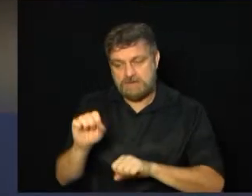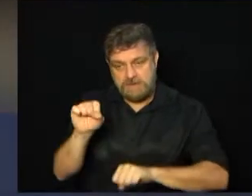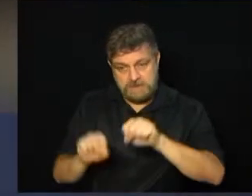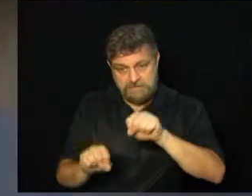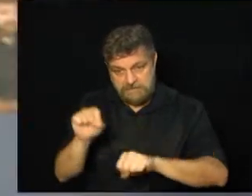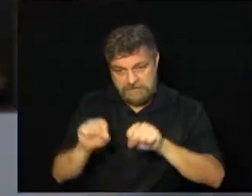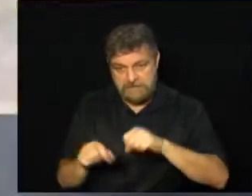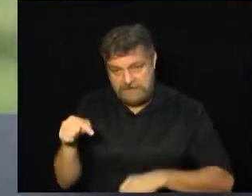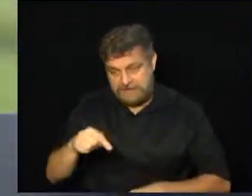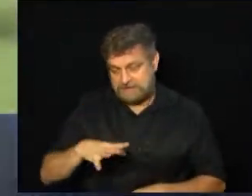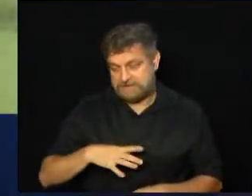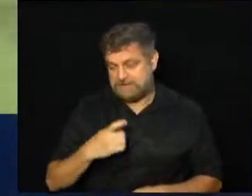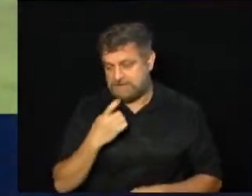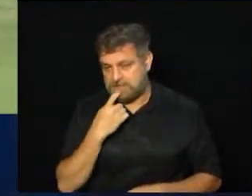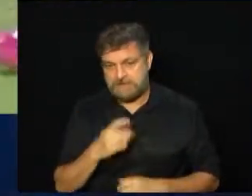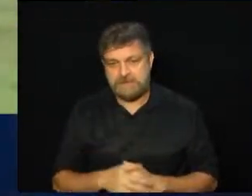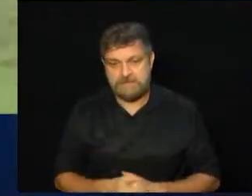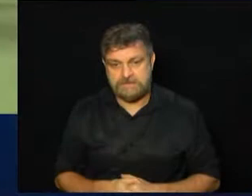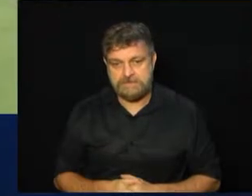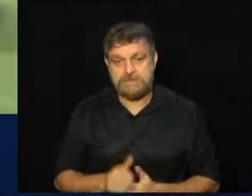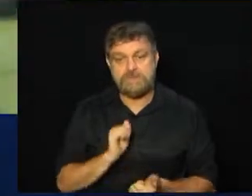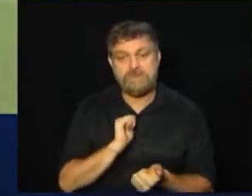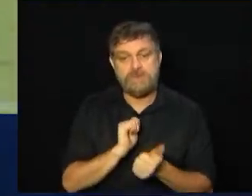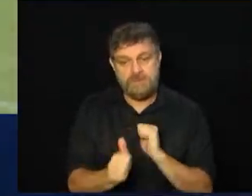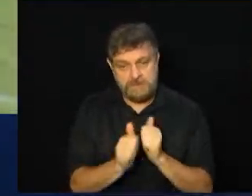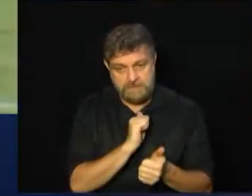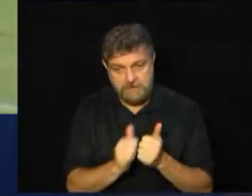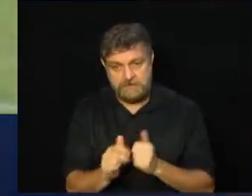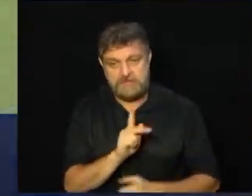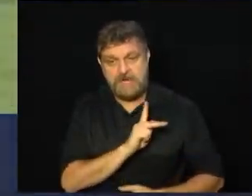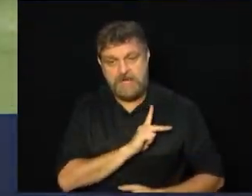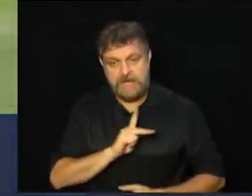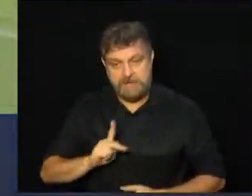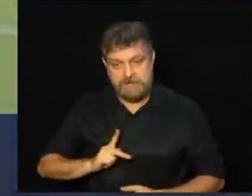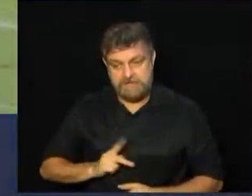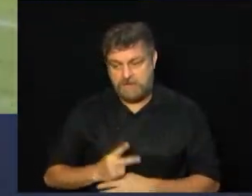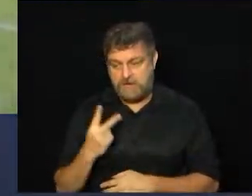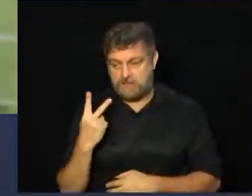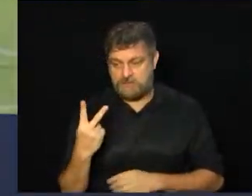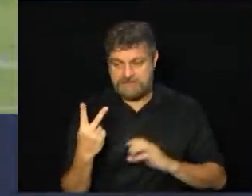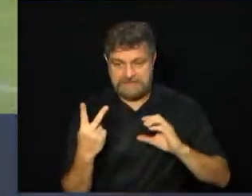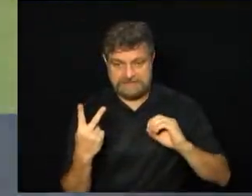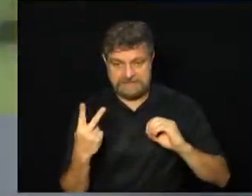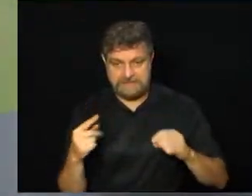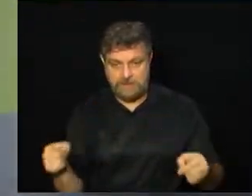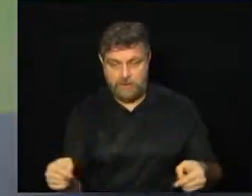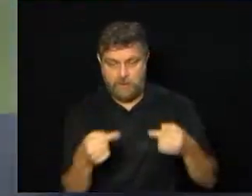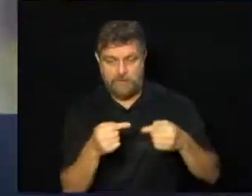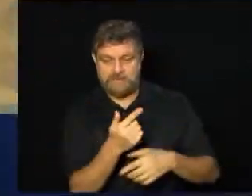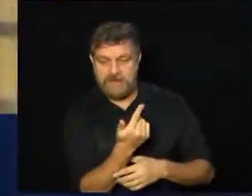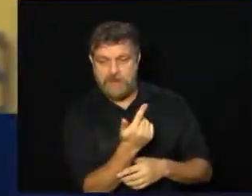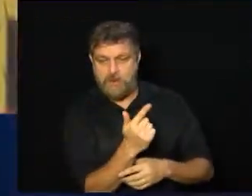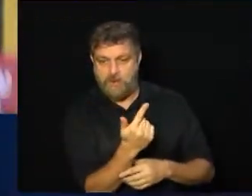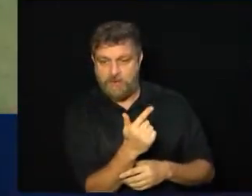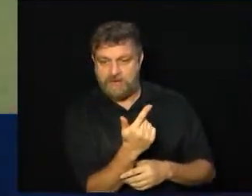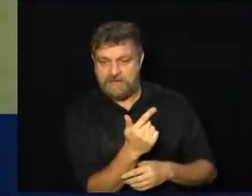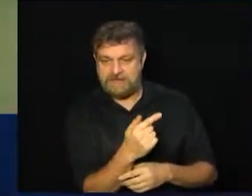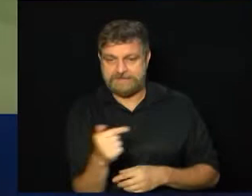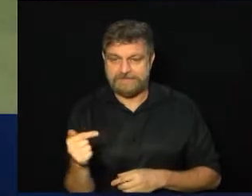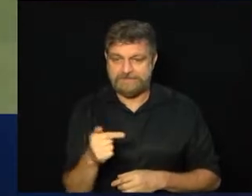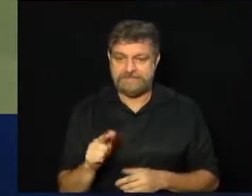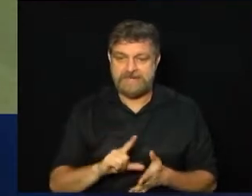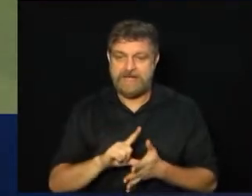de Campinas. E no esporte, Ponte Preta abre 2-0 contra o Goiás fora de casa, mas